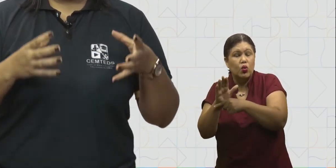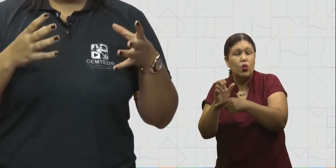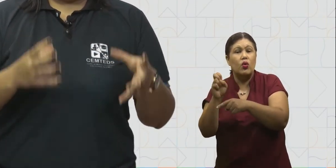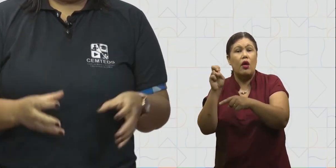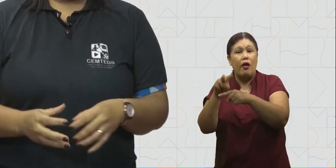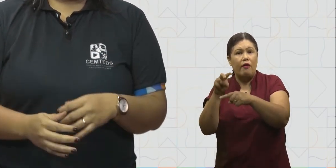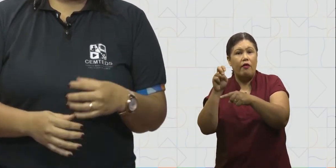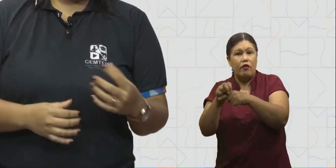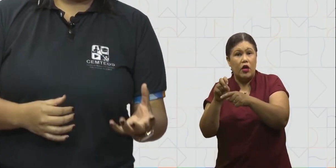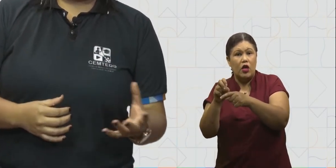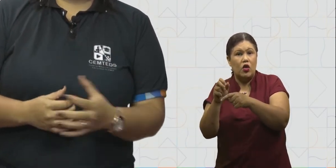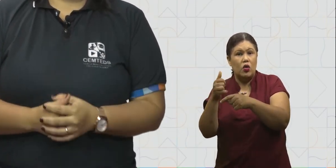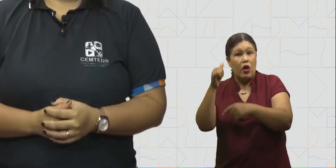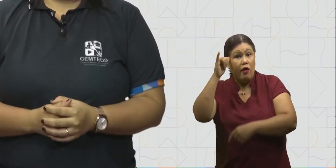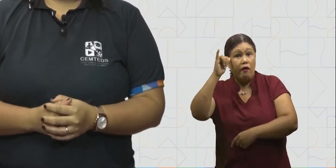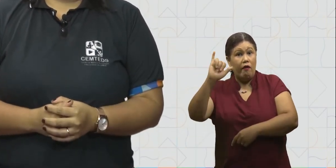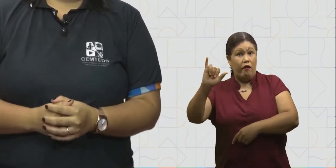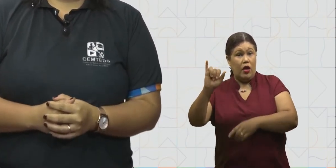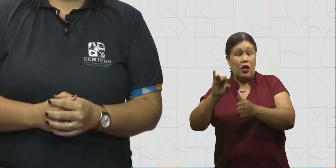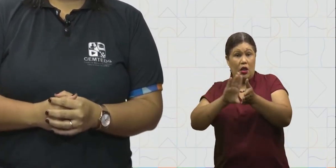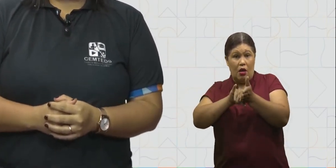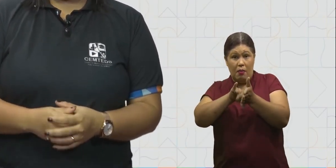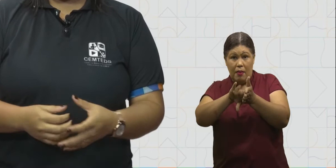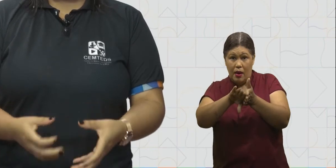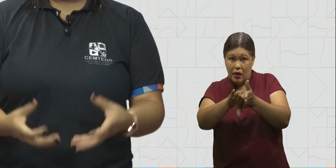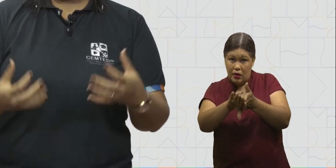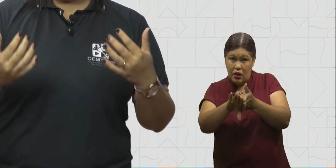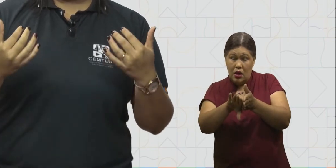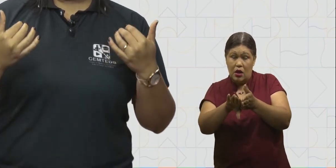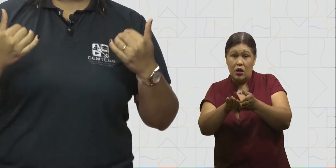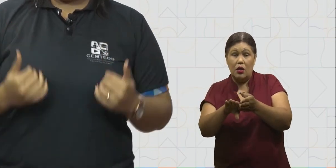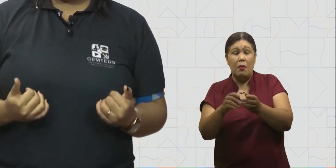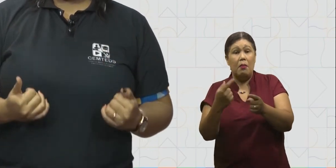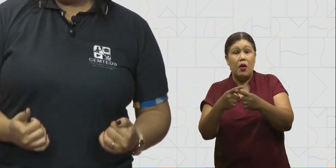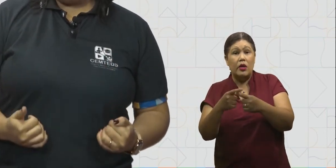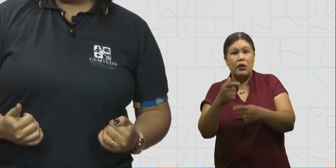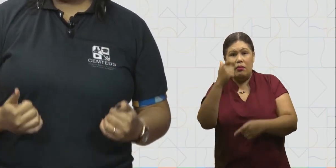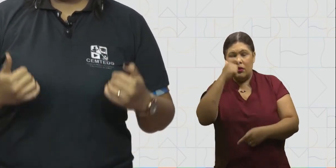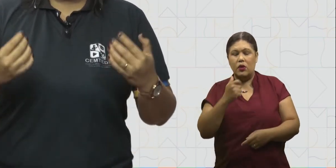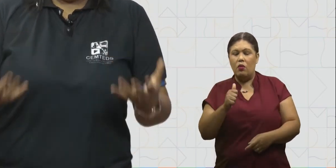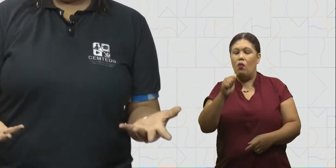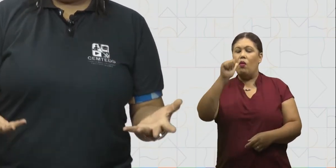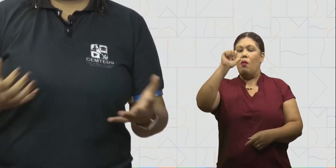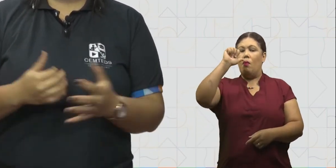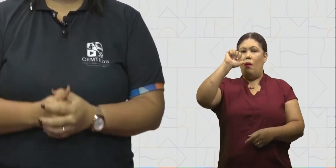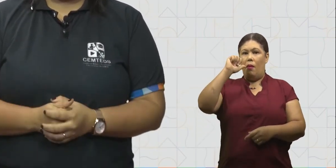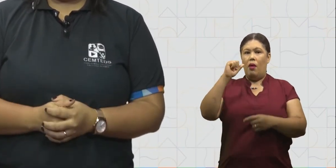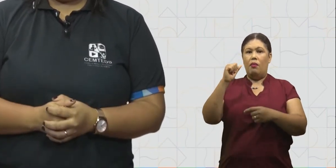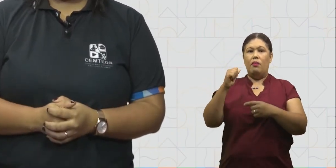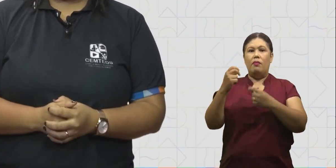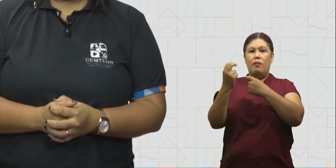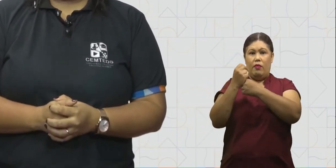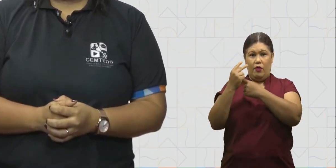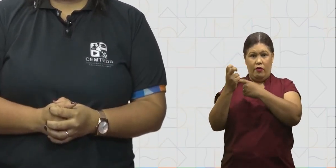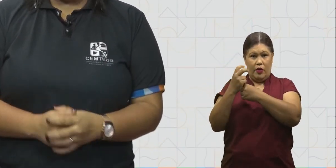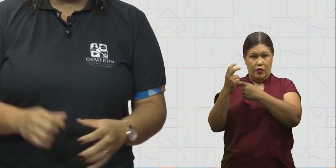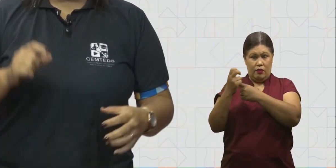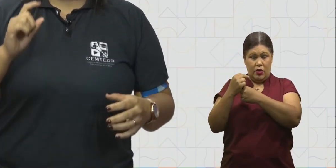vírus capazes de combater bactérias são colocados dentro de corpos humanos infectados por